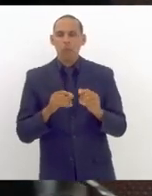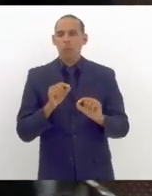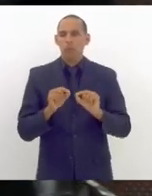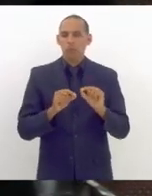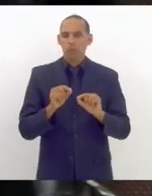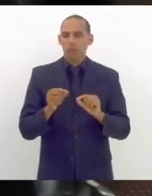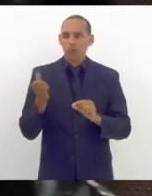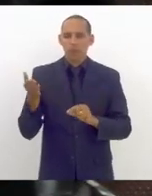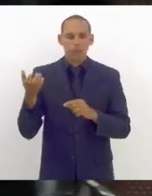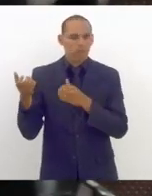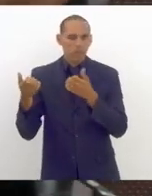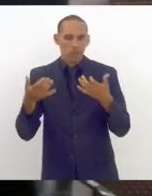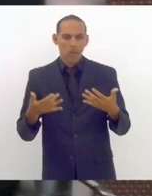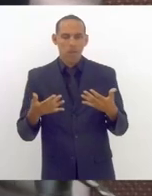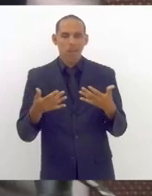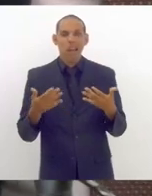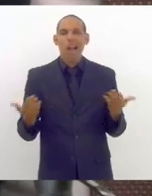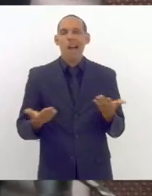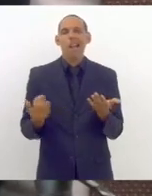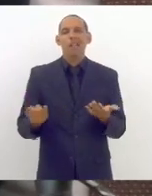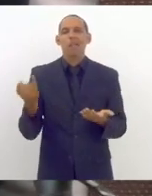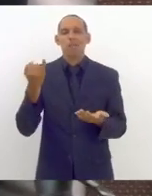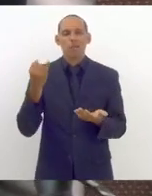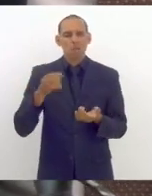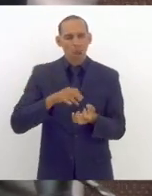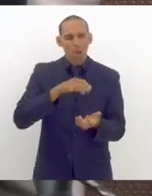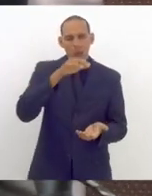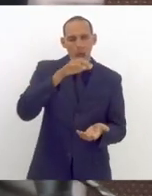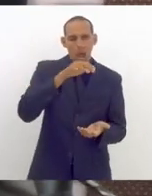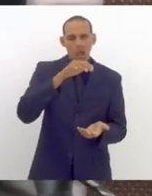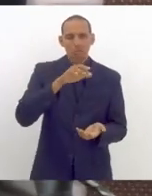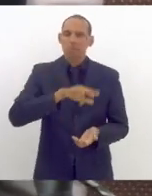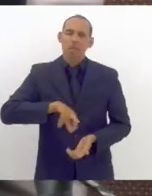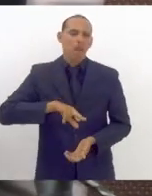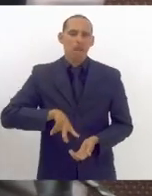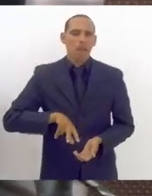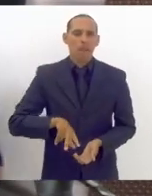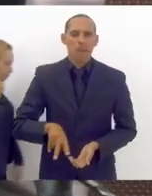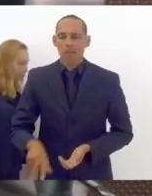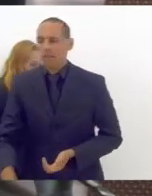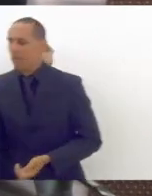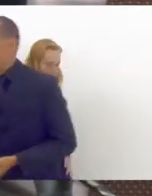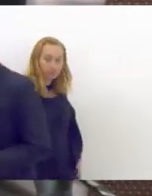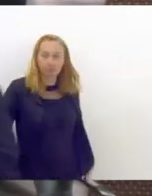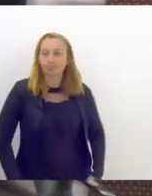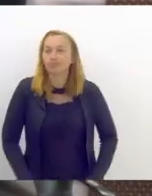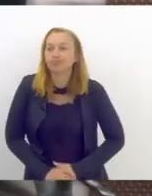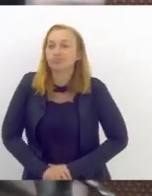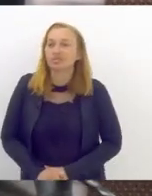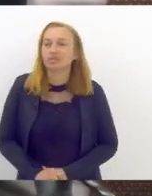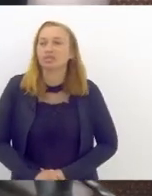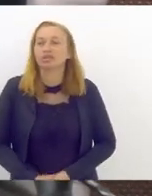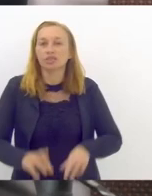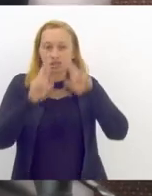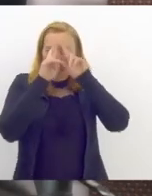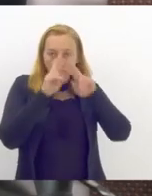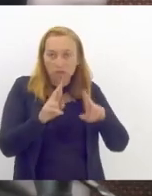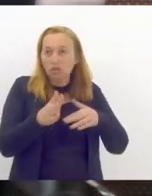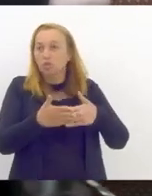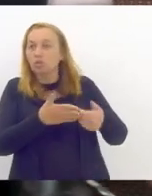que que importa nesse momento não é o montante não é o passivo propriamente dito obviamente respeitando qualquer